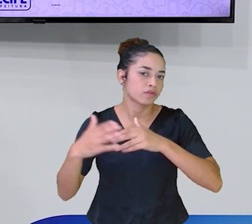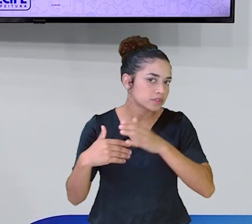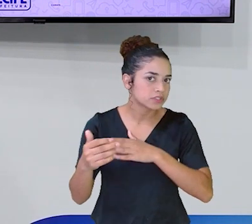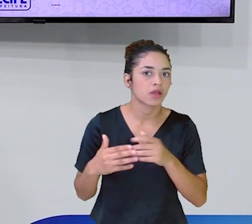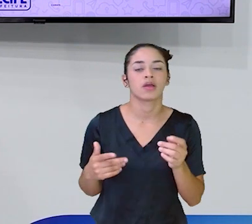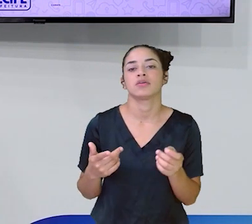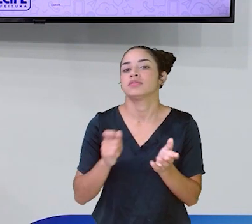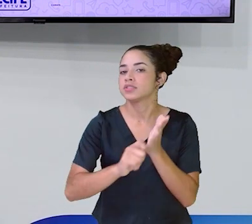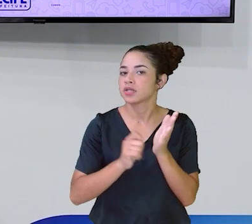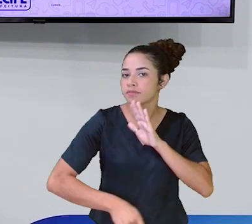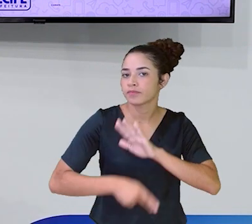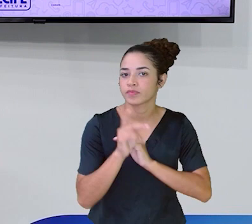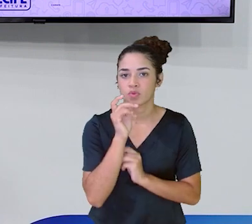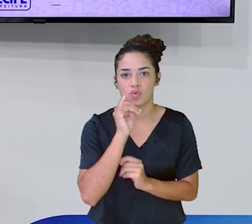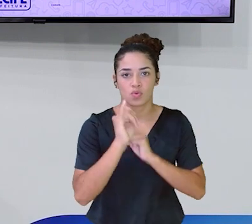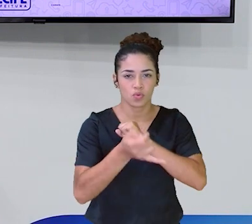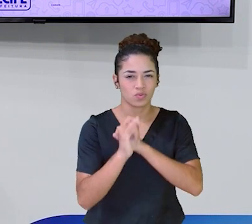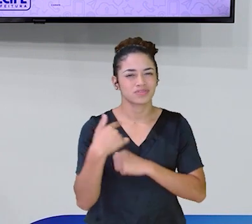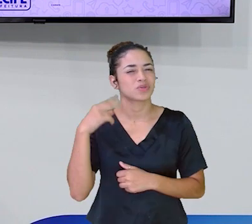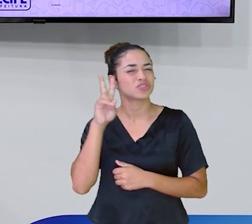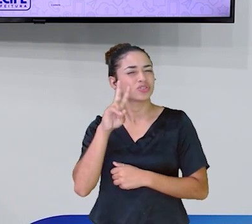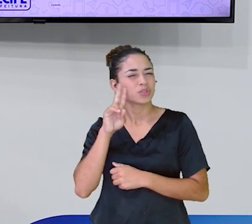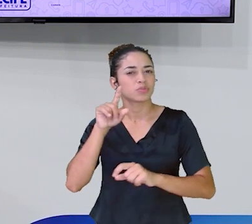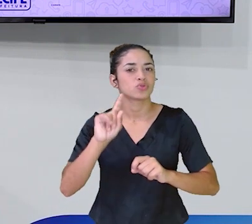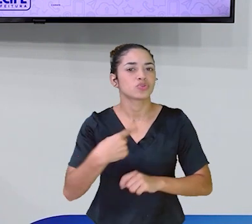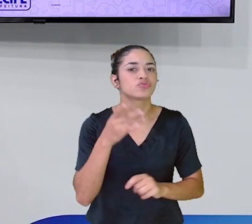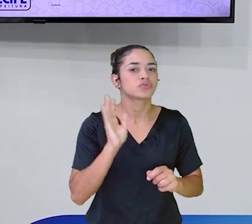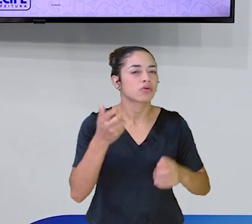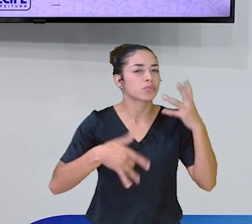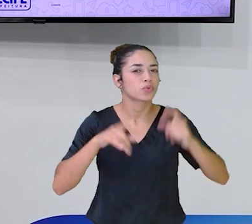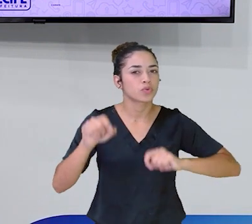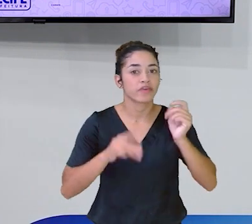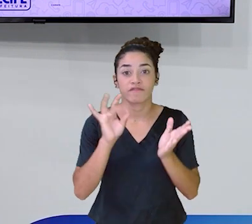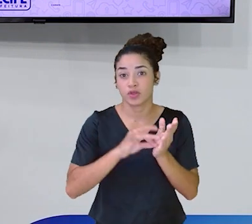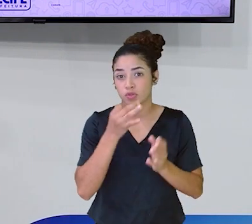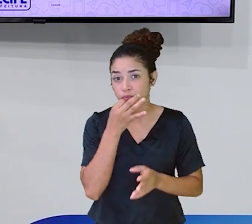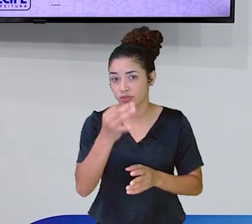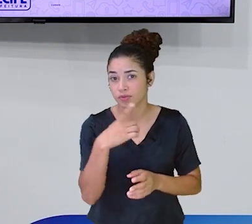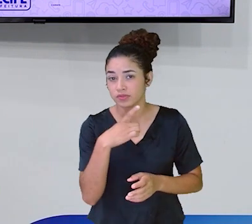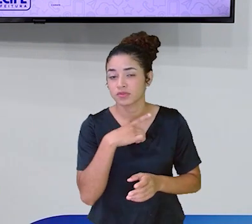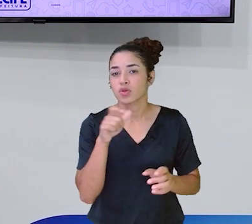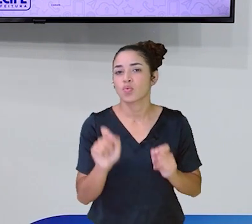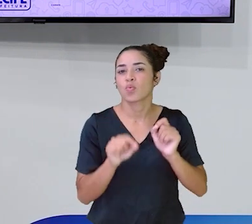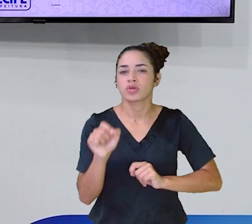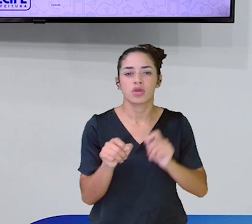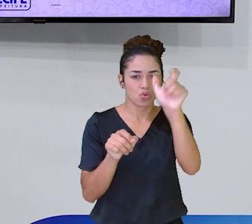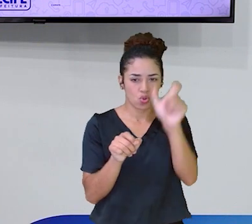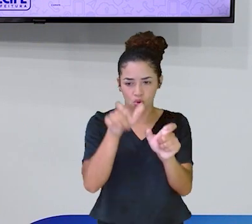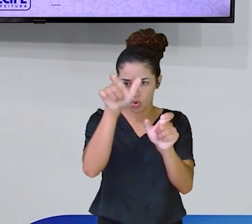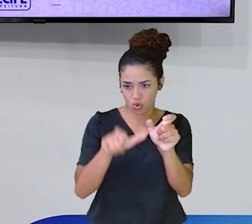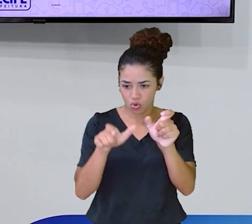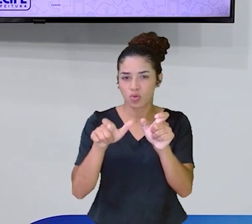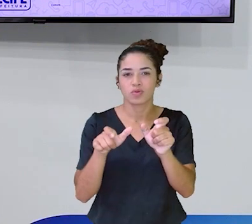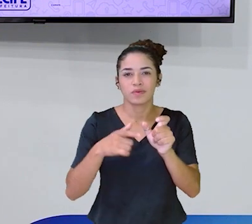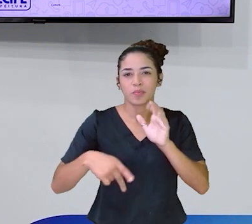cronistas. Lembra que a gente já falou aqui, eu acho que no Fato e Opinião, que existem colunas, né, que a gente chama de colunas em